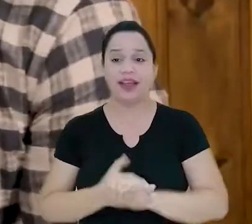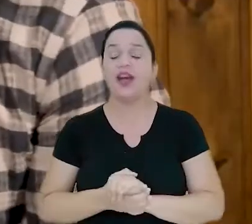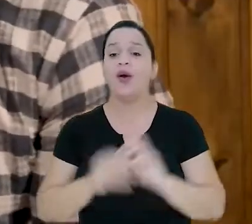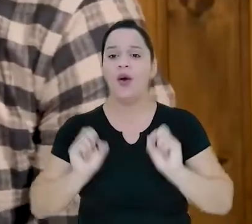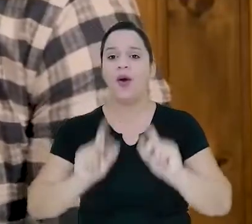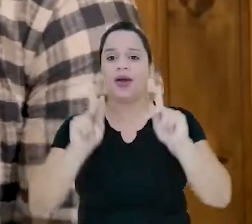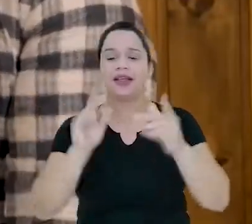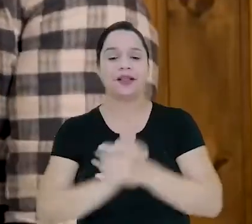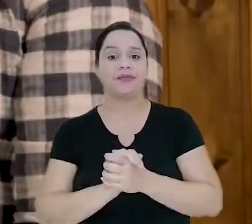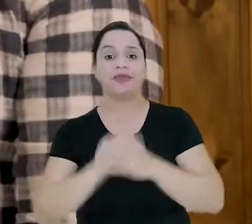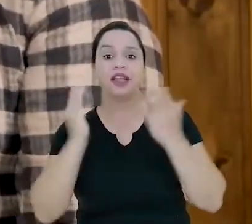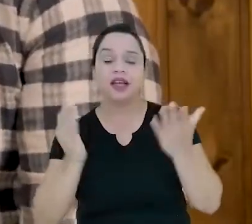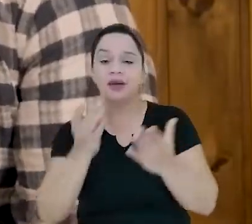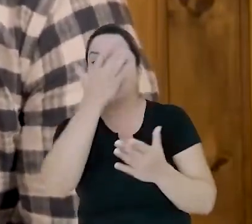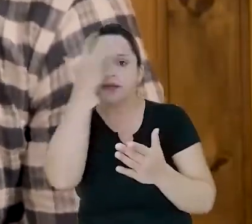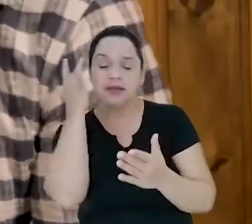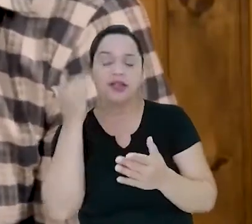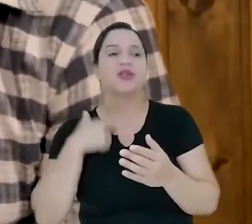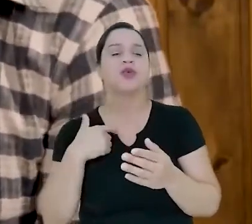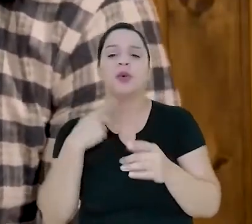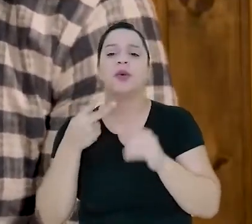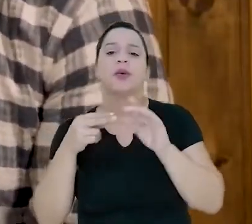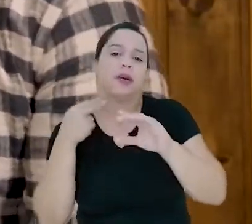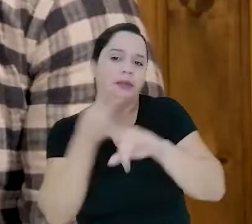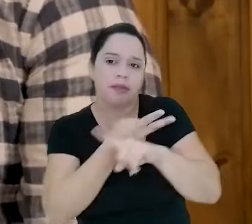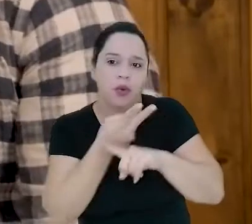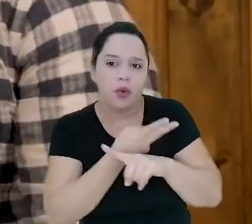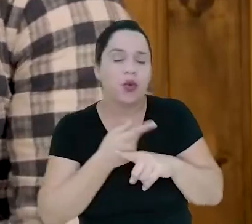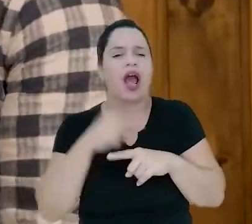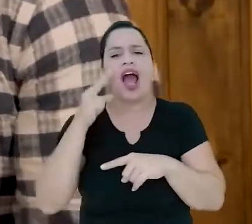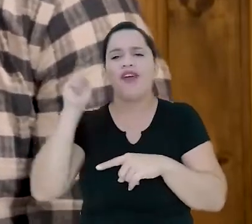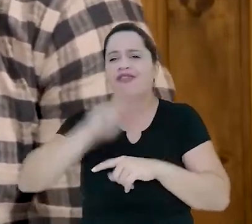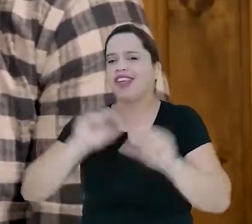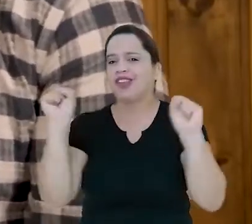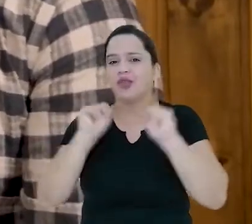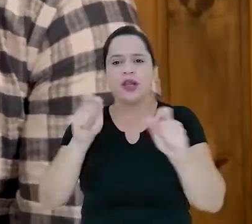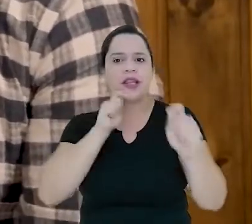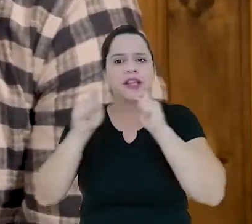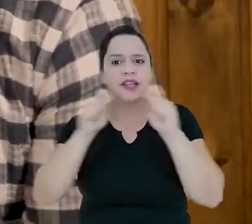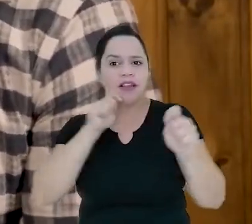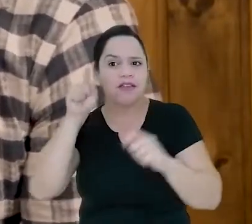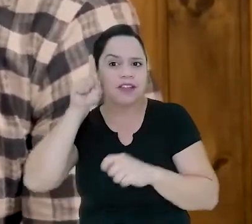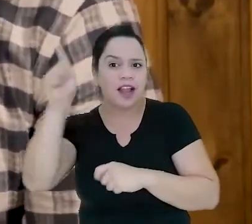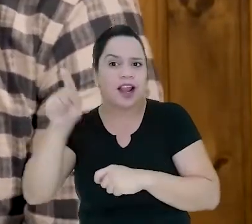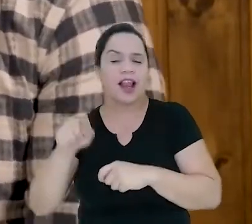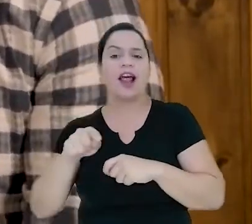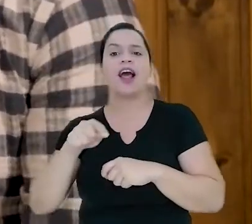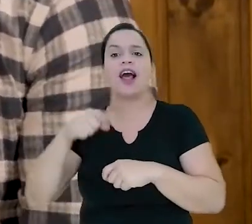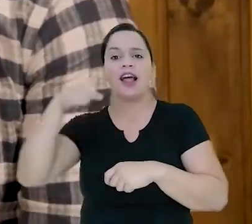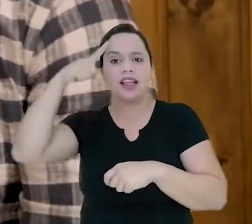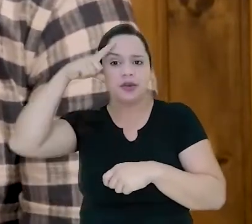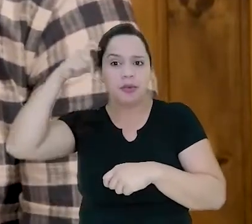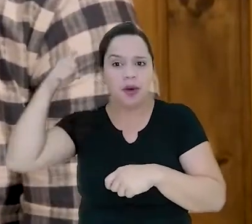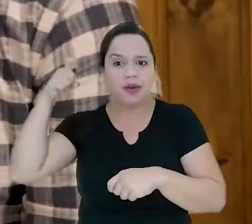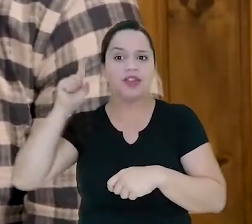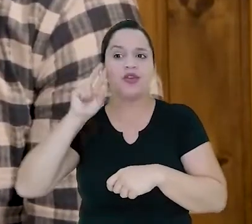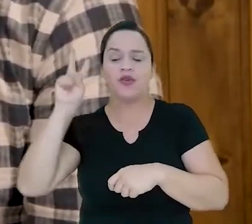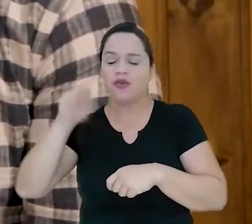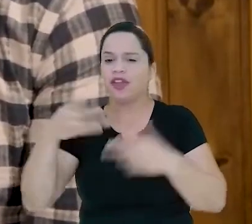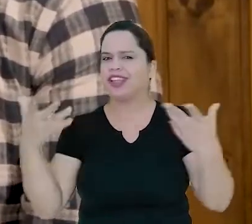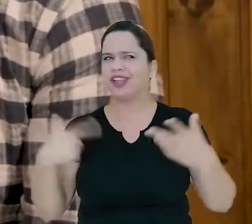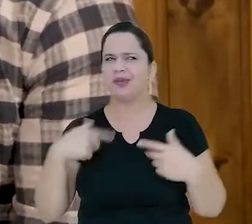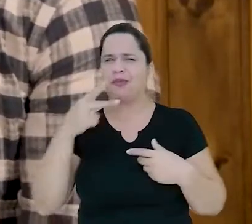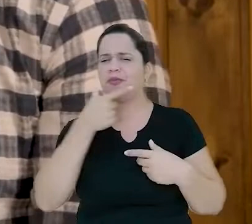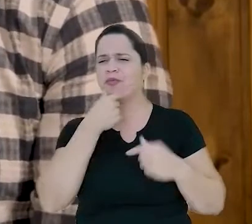Aí a pessoa vai em você. É. Patrícia, adorei a sua entrevista lá no Maurício e tal. Tô desconfiado